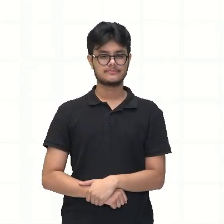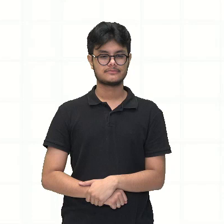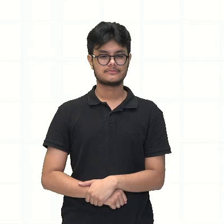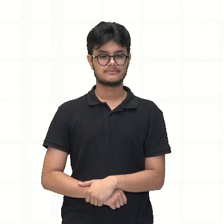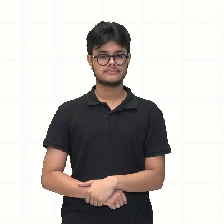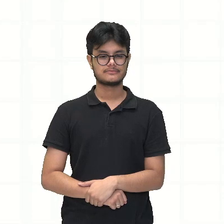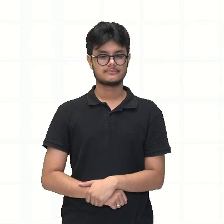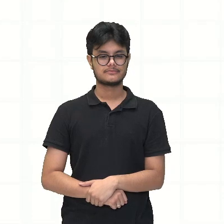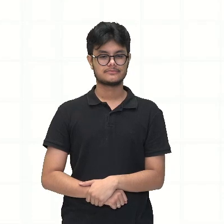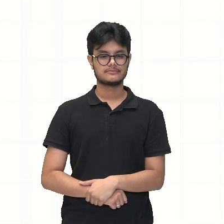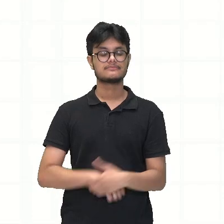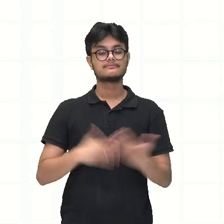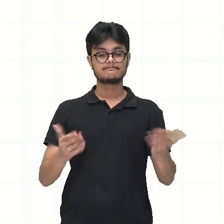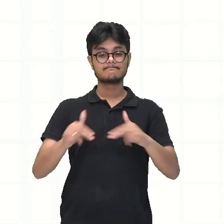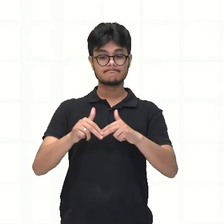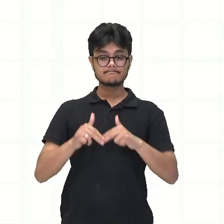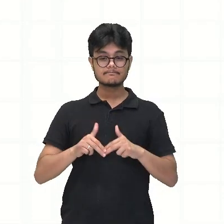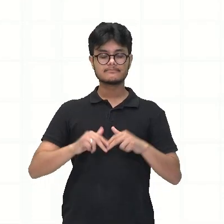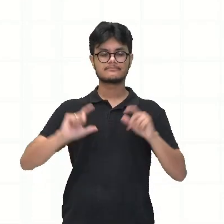gente fala em